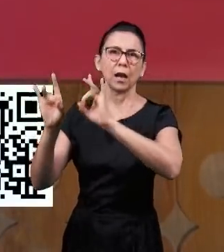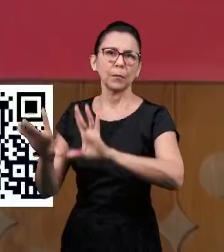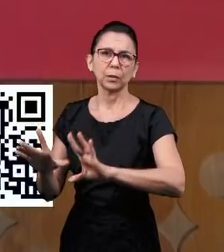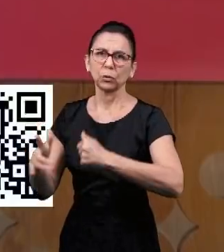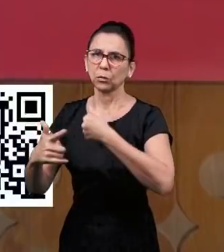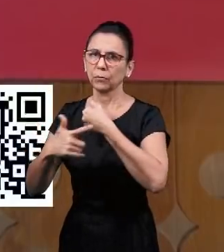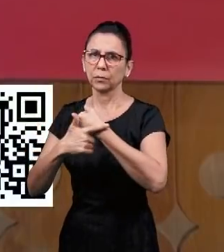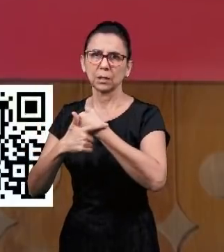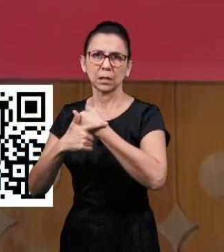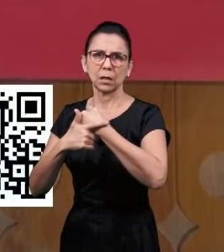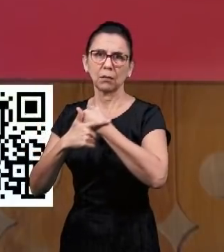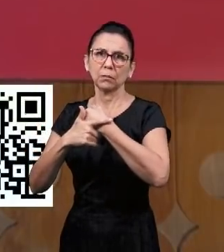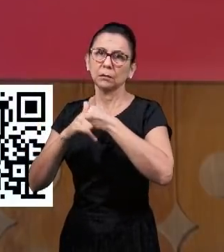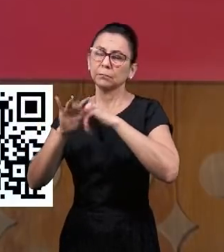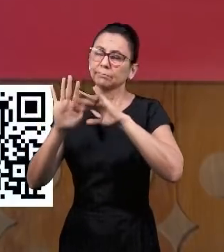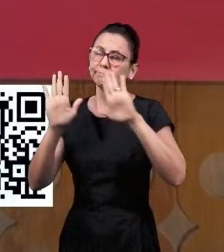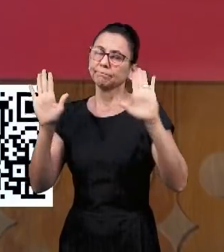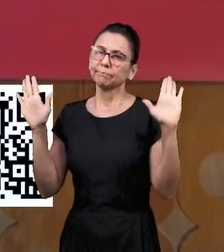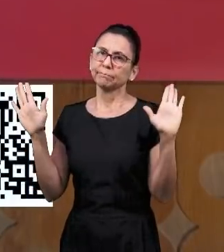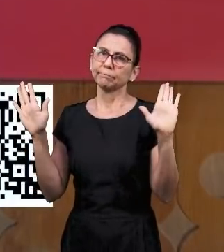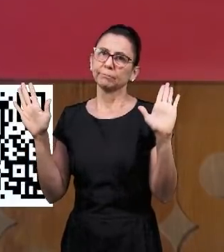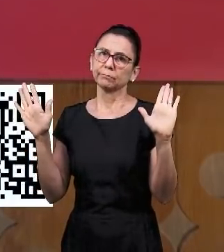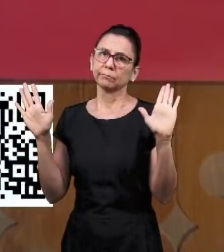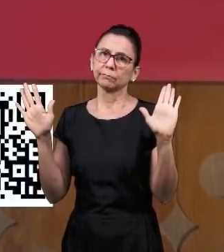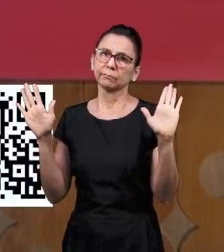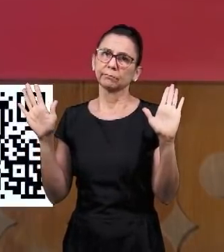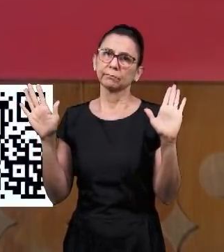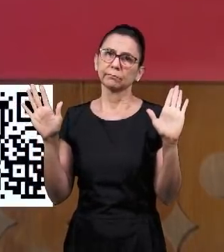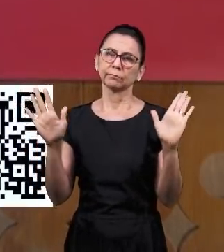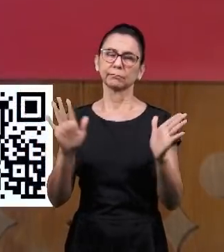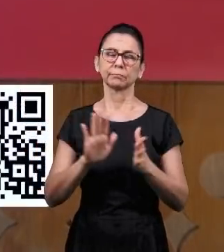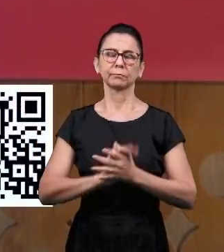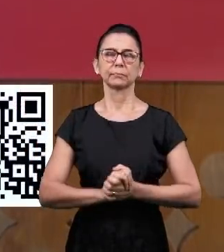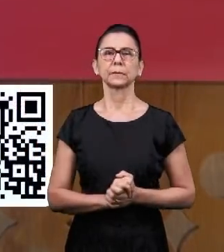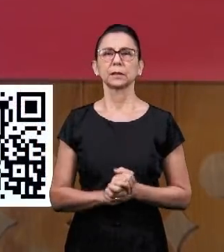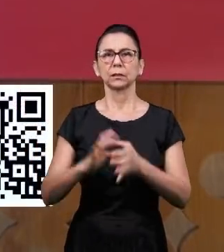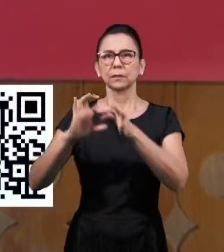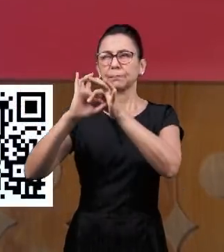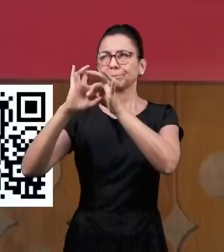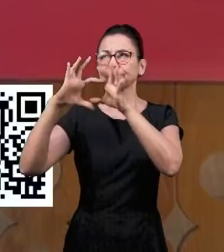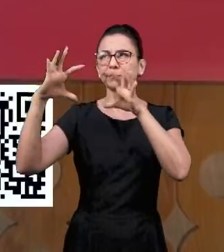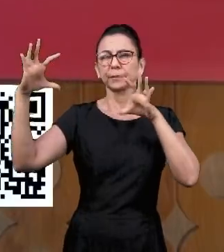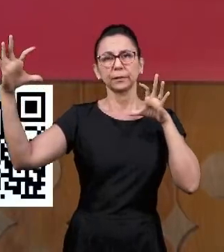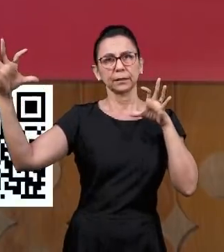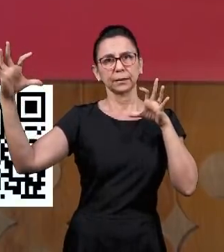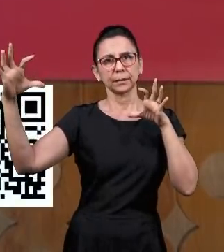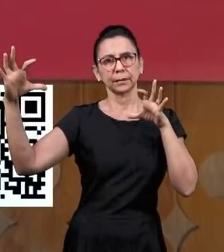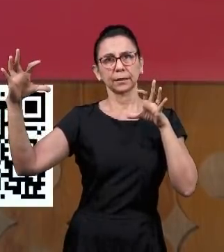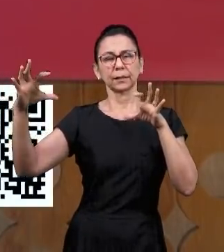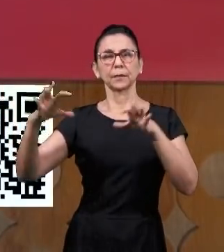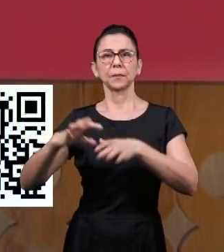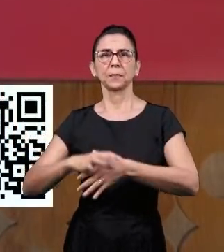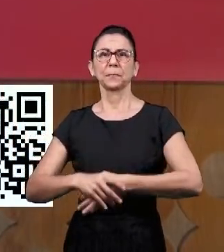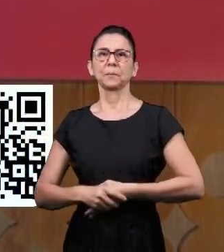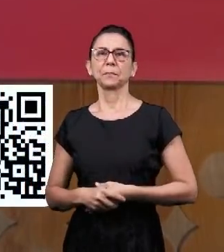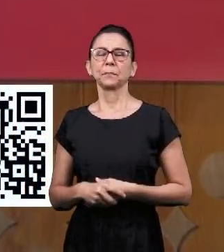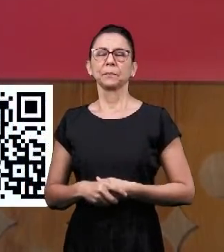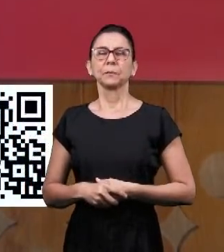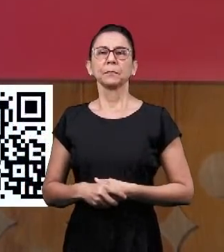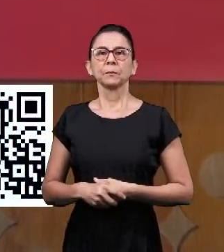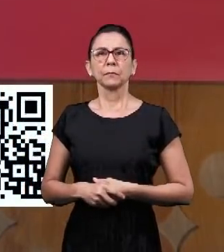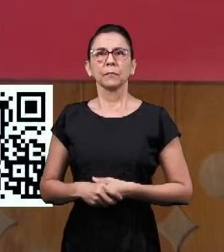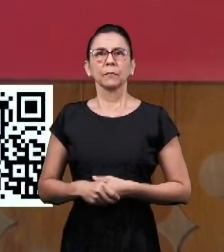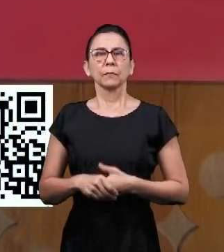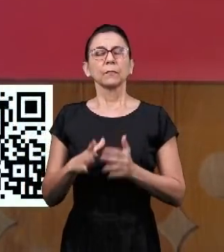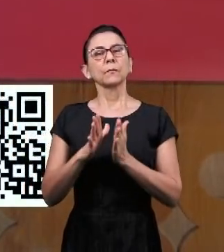desligado no céu. Pronto. Então, ministério para nós, que vemos na Bíblia, e que o